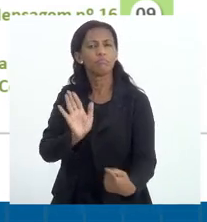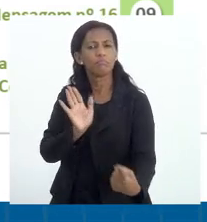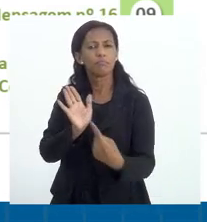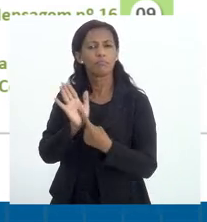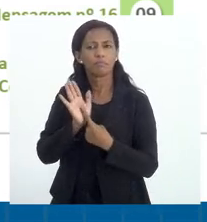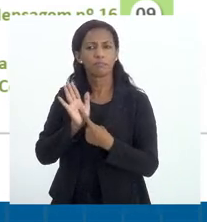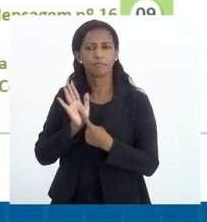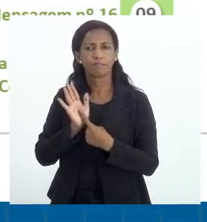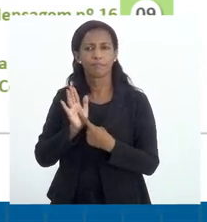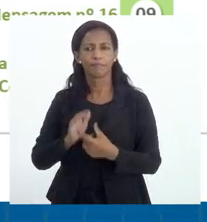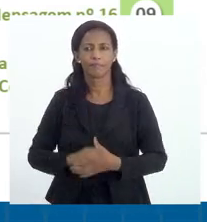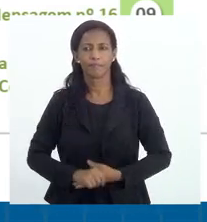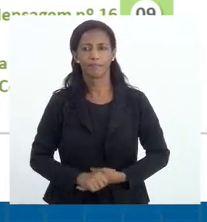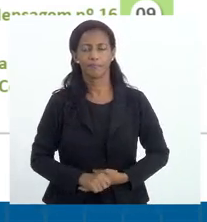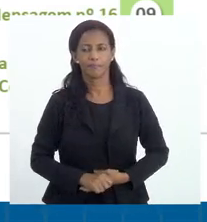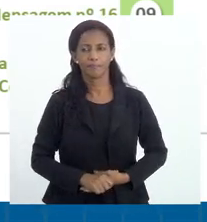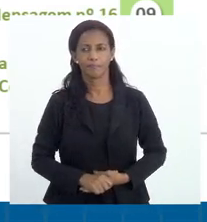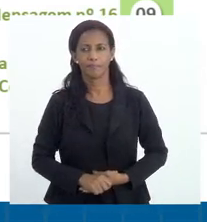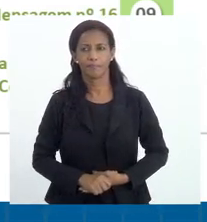Pô, não, deputado.